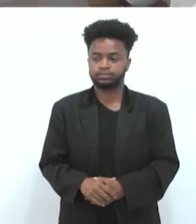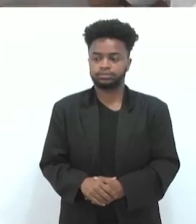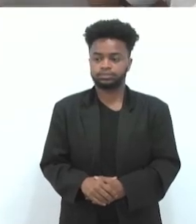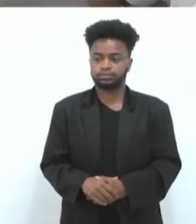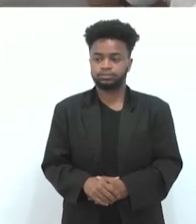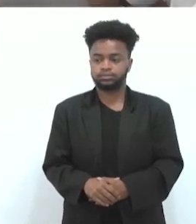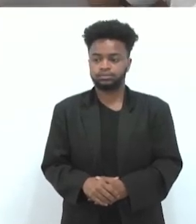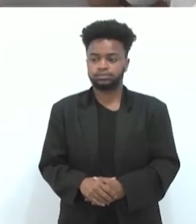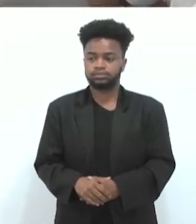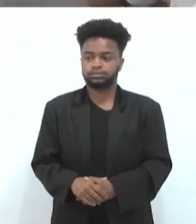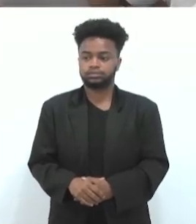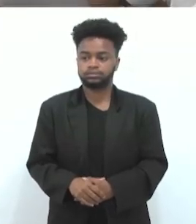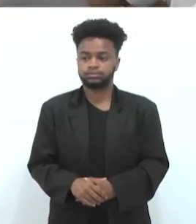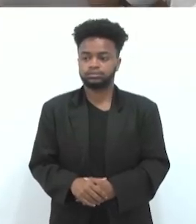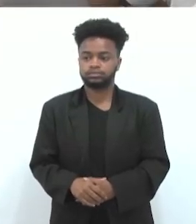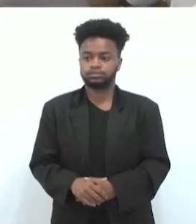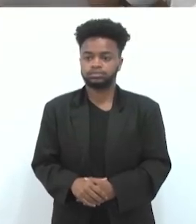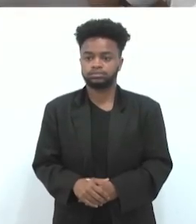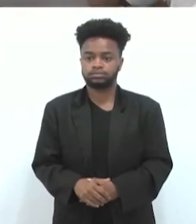Na definição